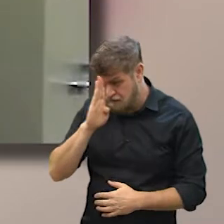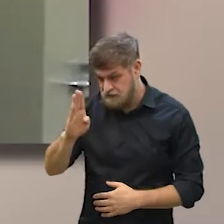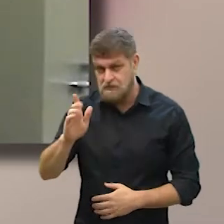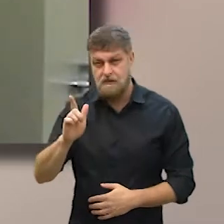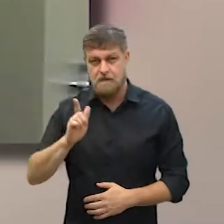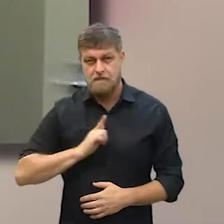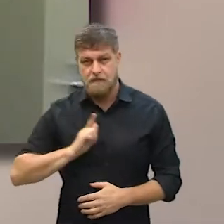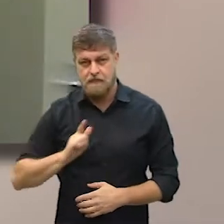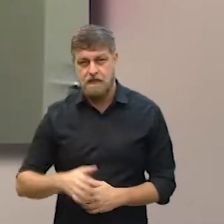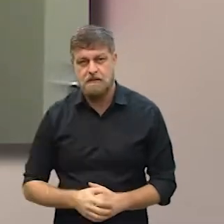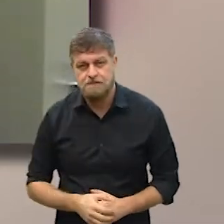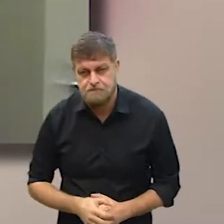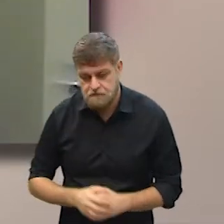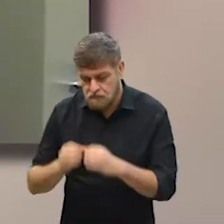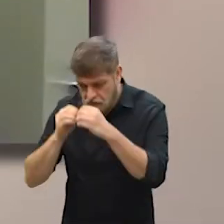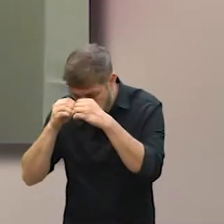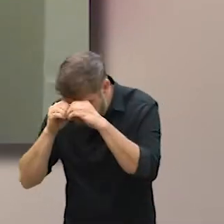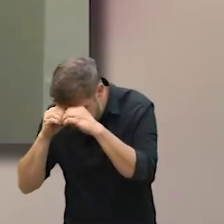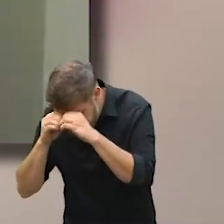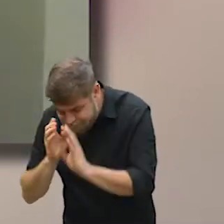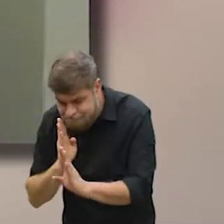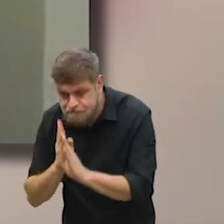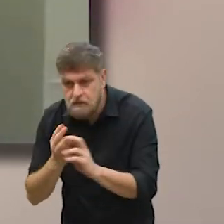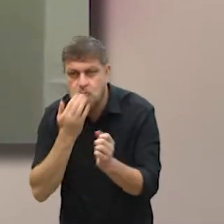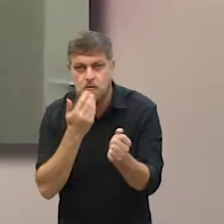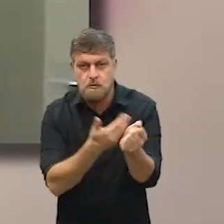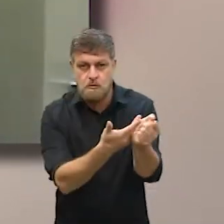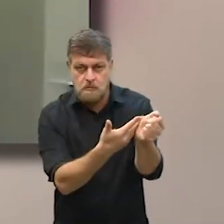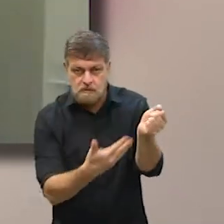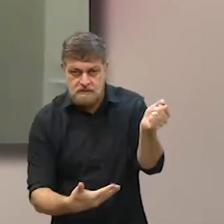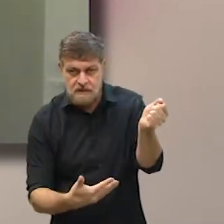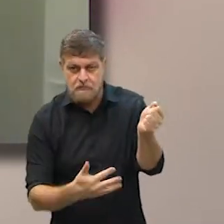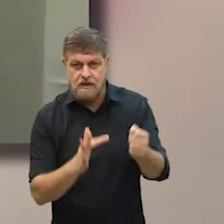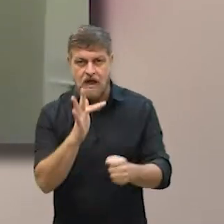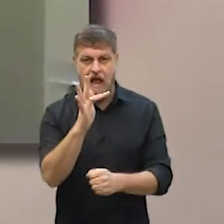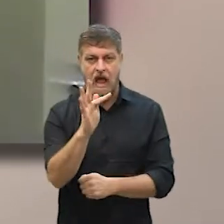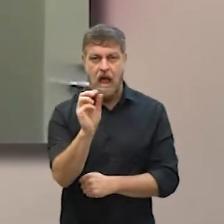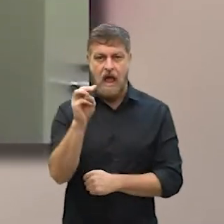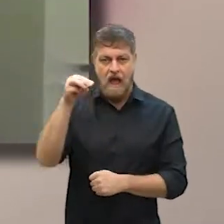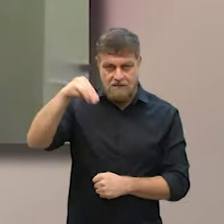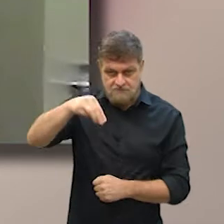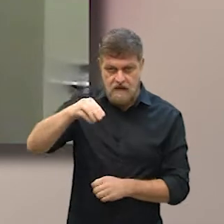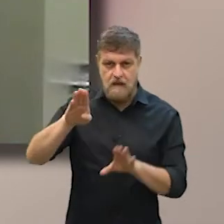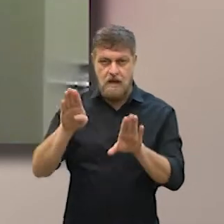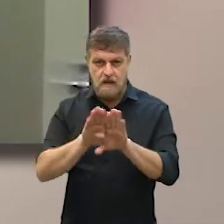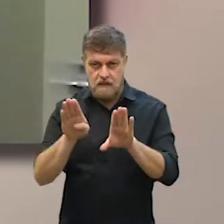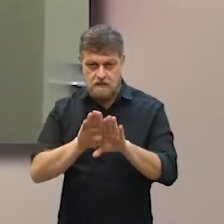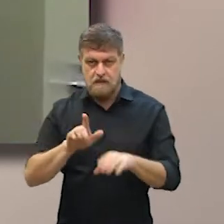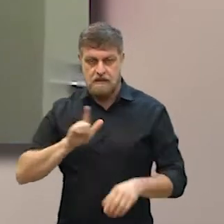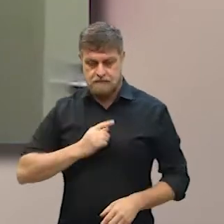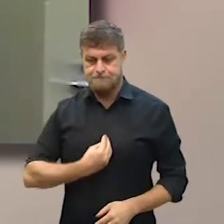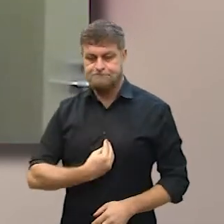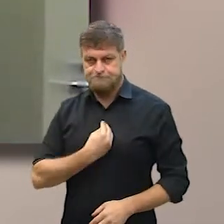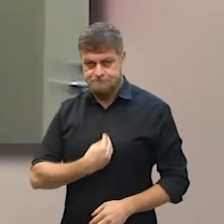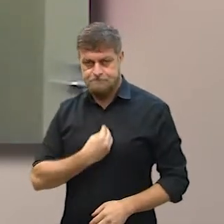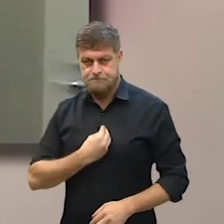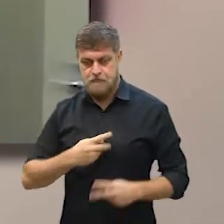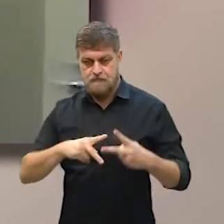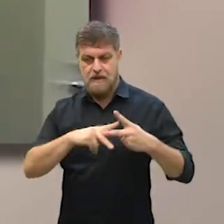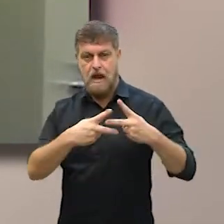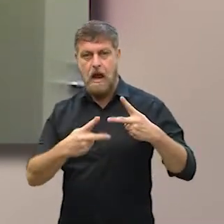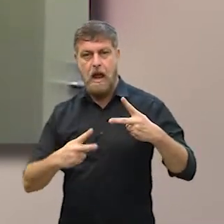exames que enfeitam chamado fator anti-nuclear o pan ele também a presença de anticorpos contra